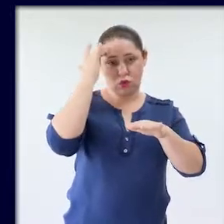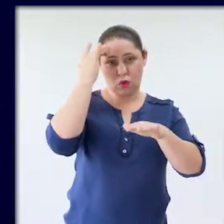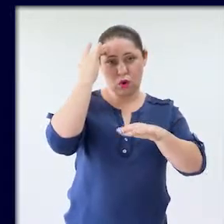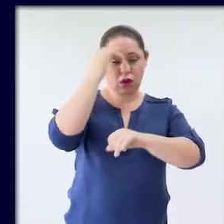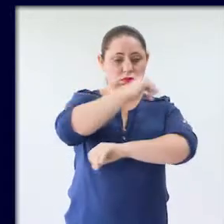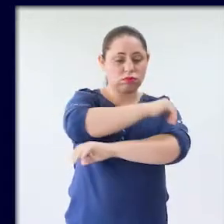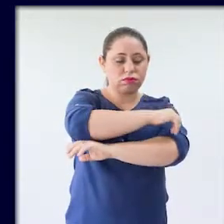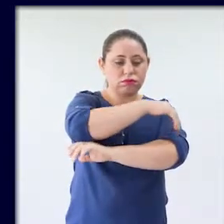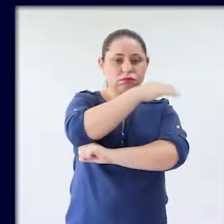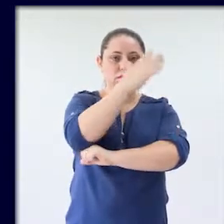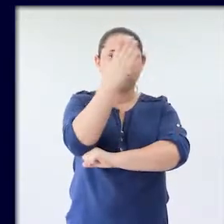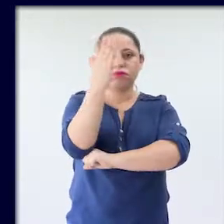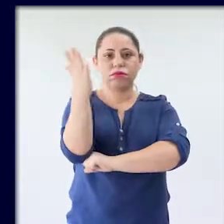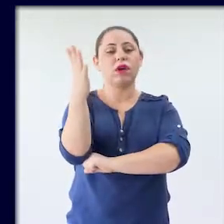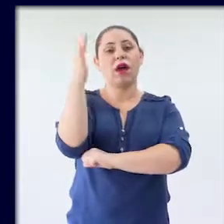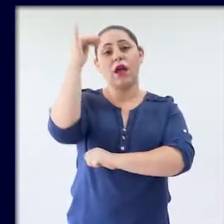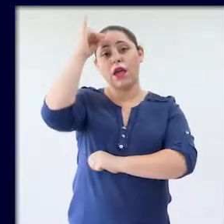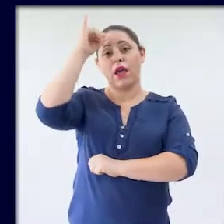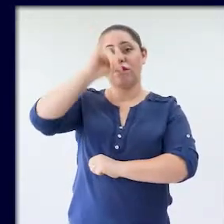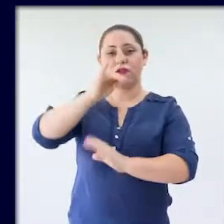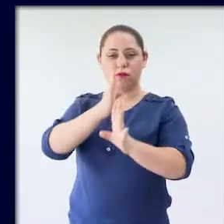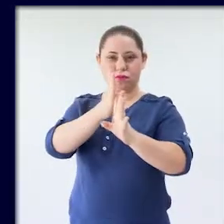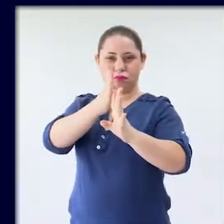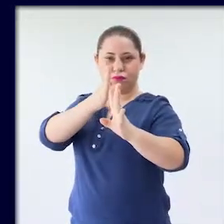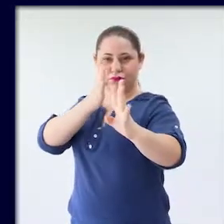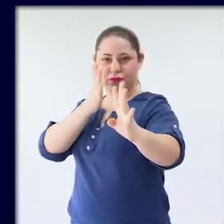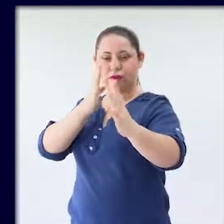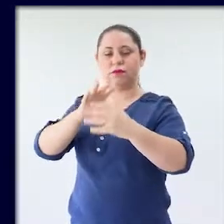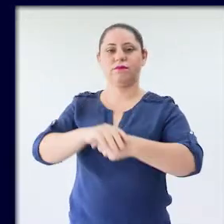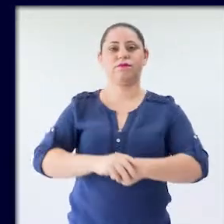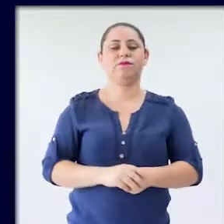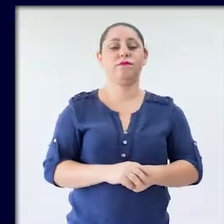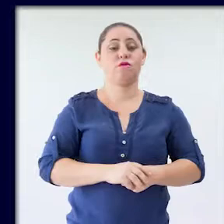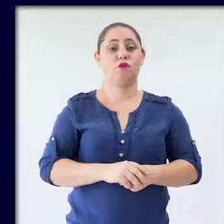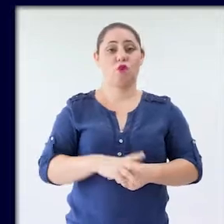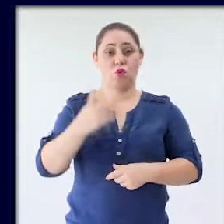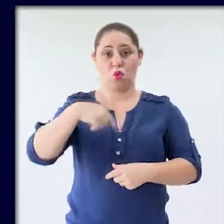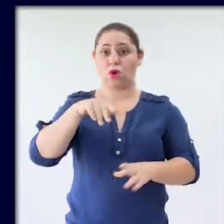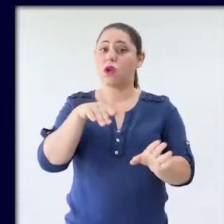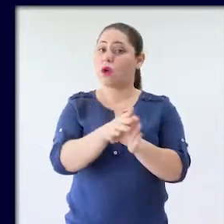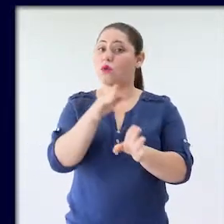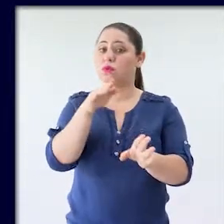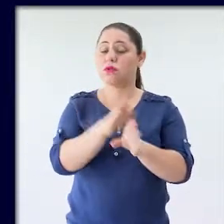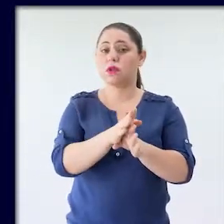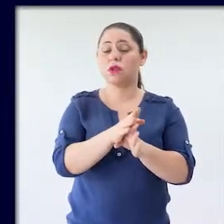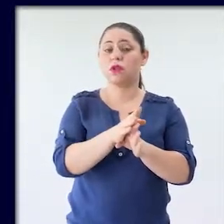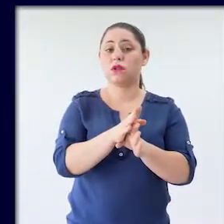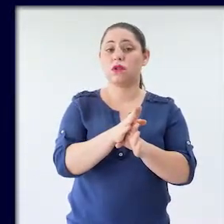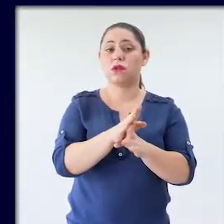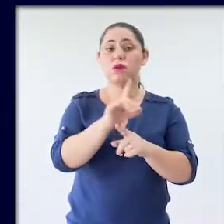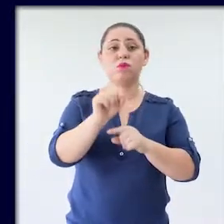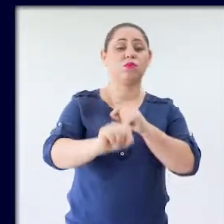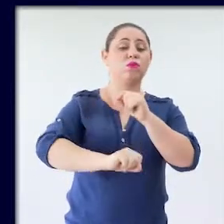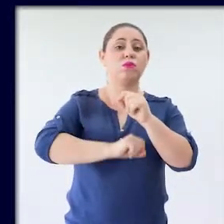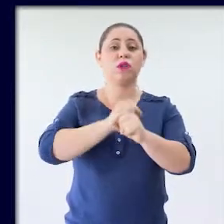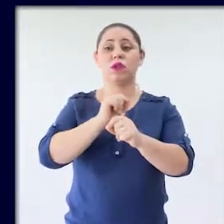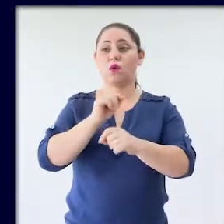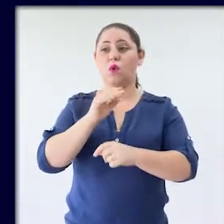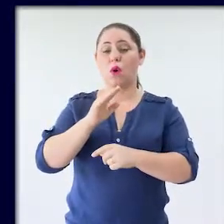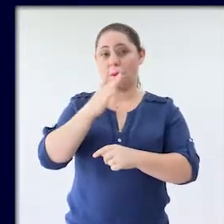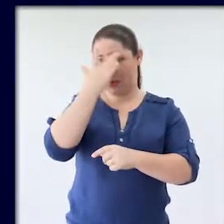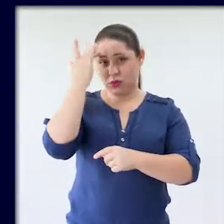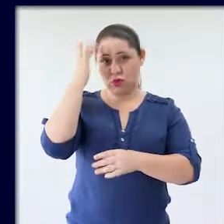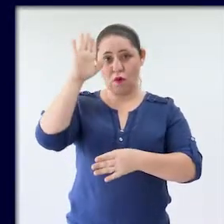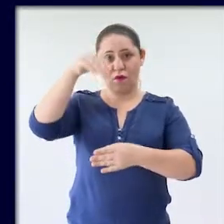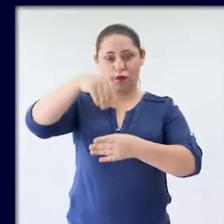dia, evitando-se, assim, a formação de filas, né? Nós aconselhamos que o eleitor